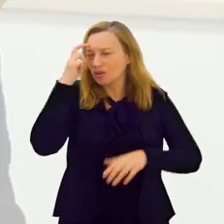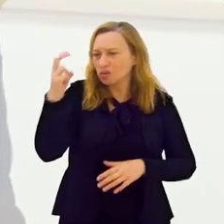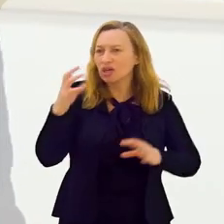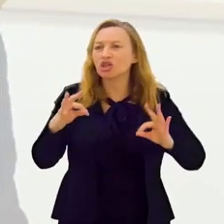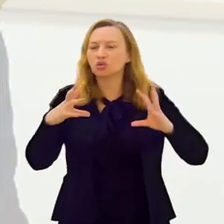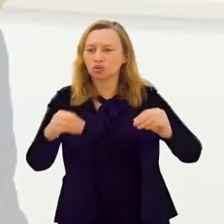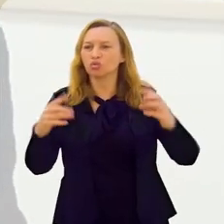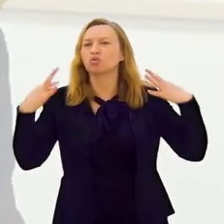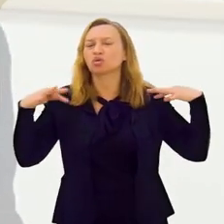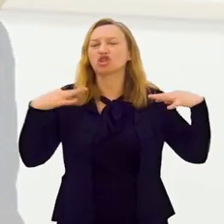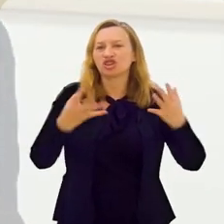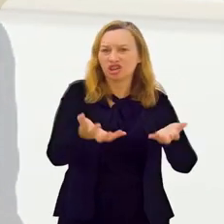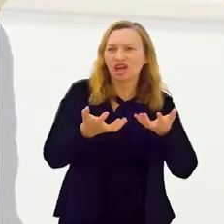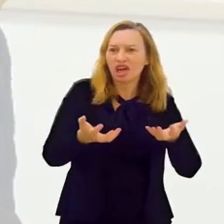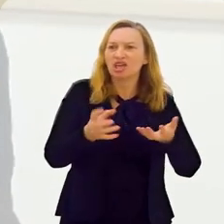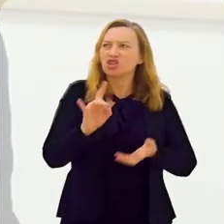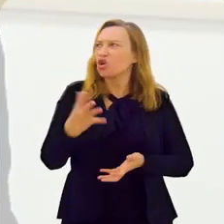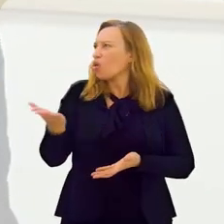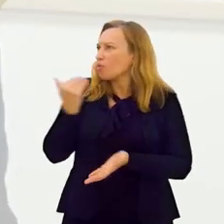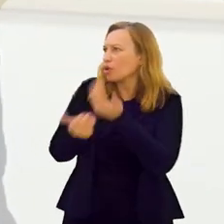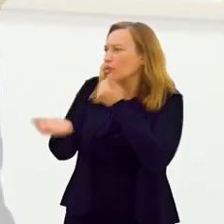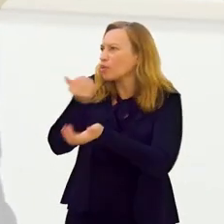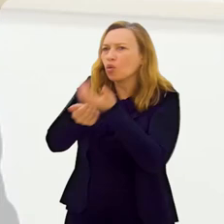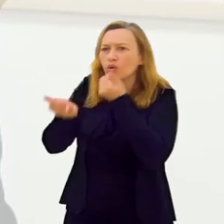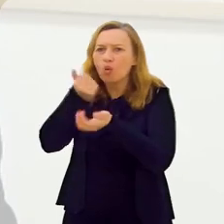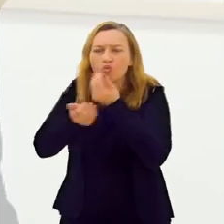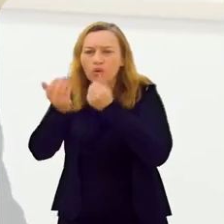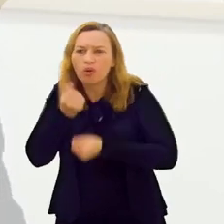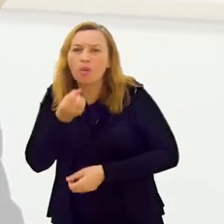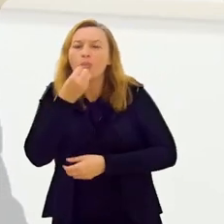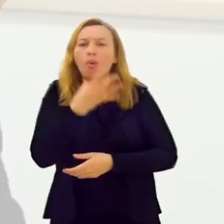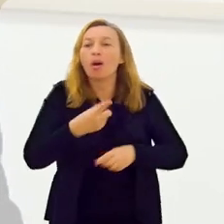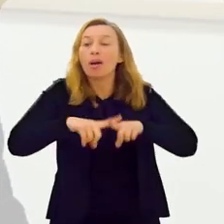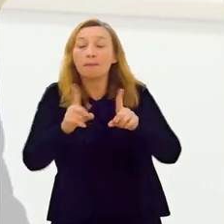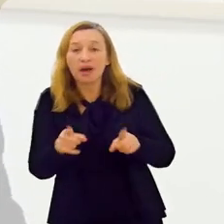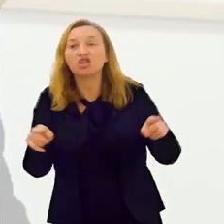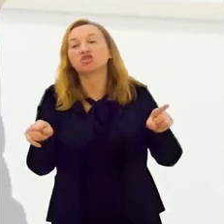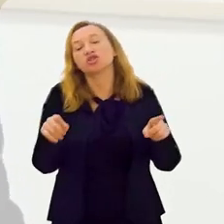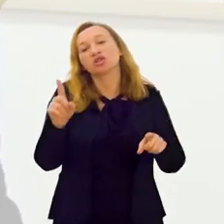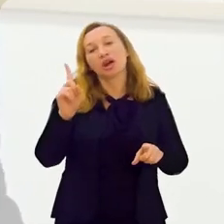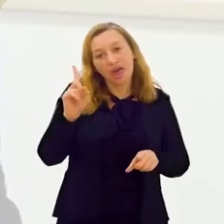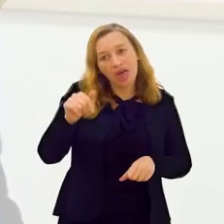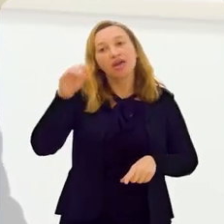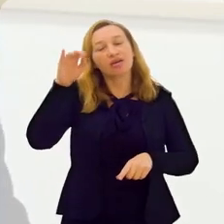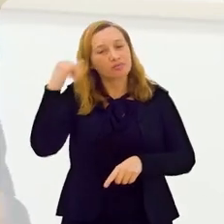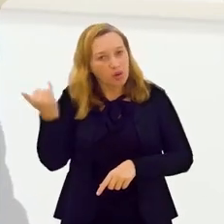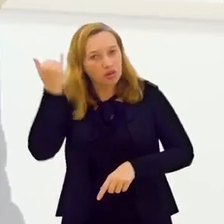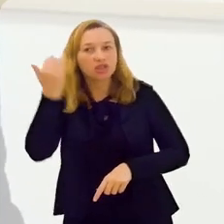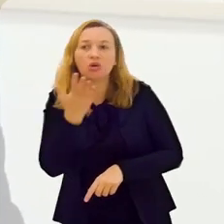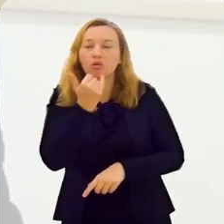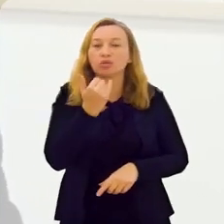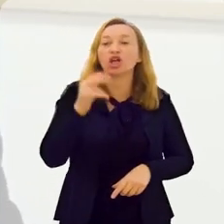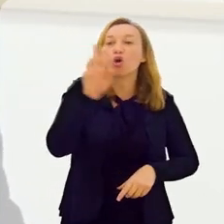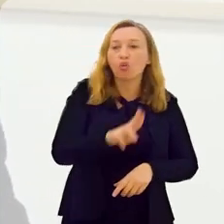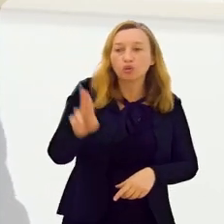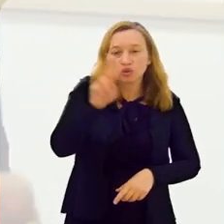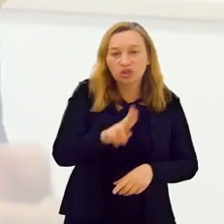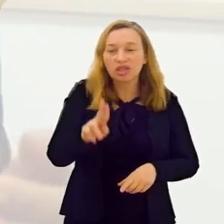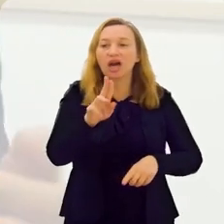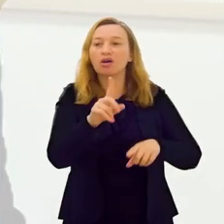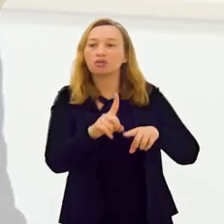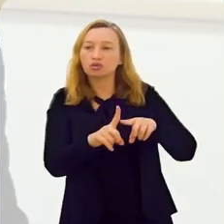daquela cultura local. É tudo que o turista quer, ele não quer só comer a comida boa, mas a comida também é